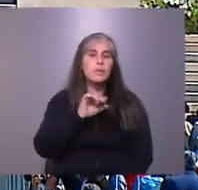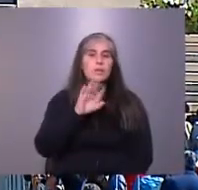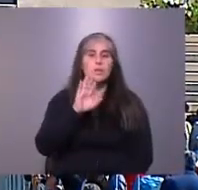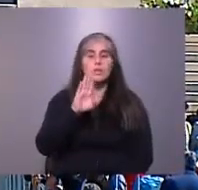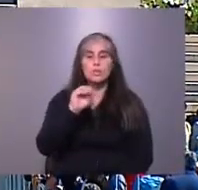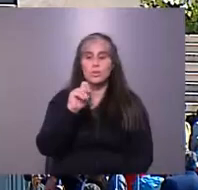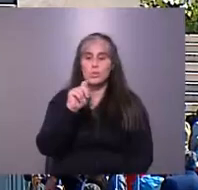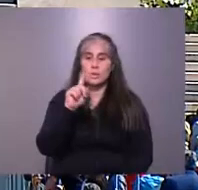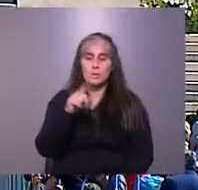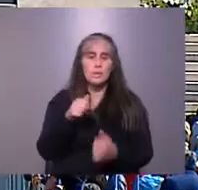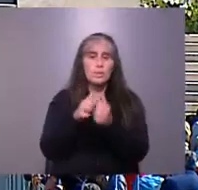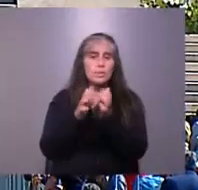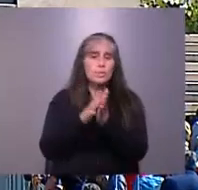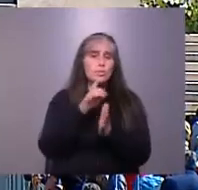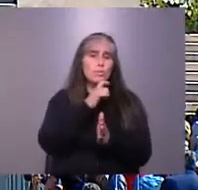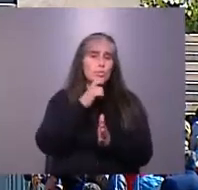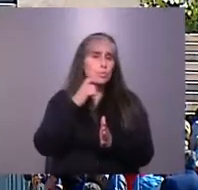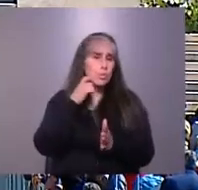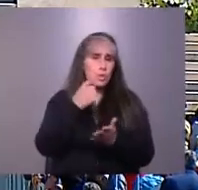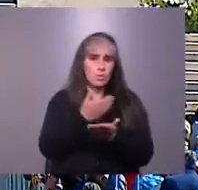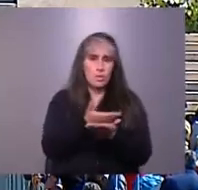os ministros sagrados.